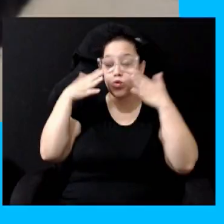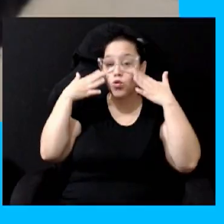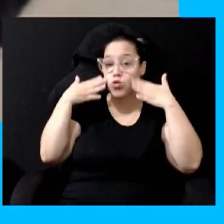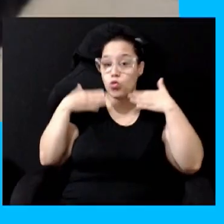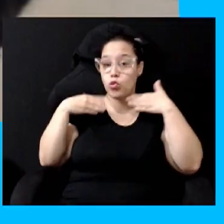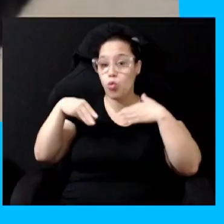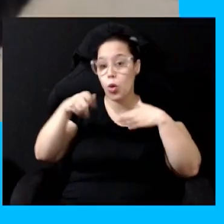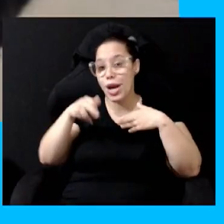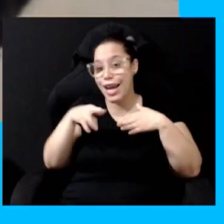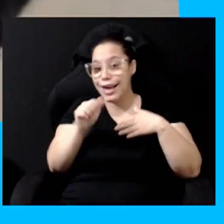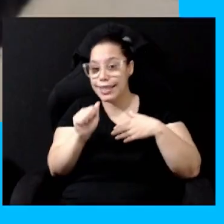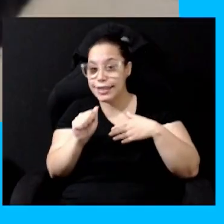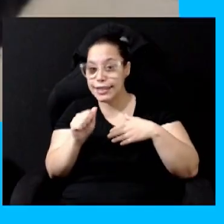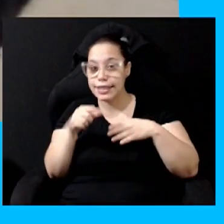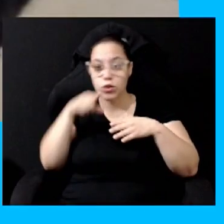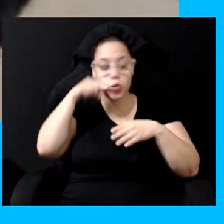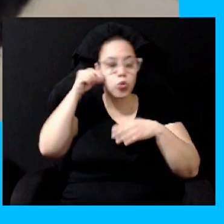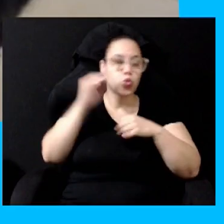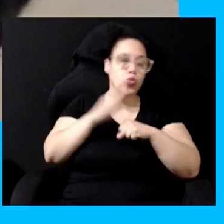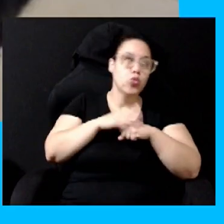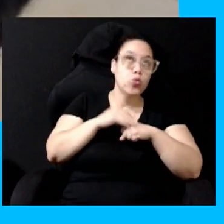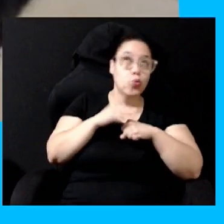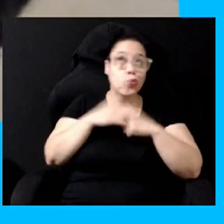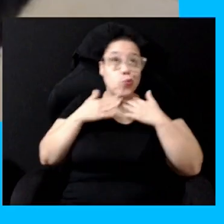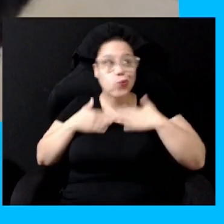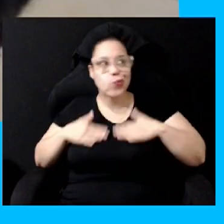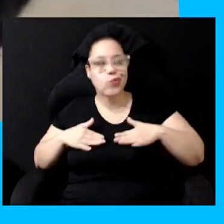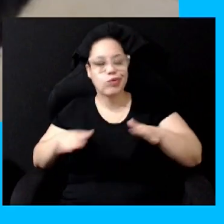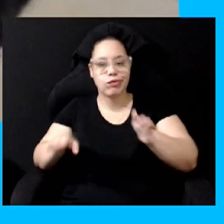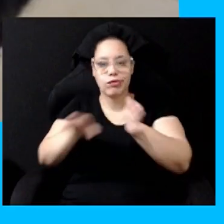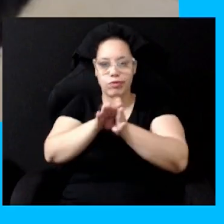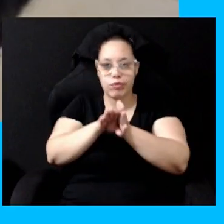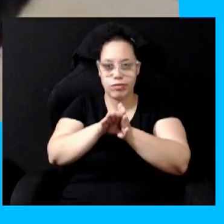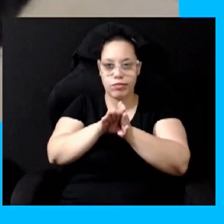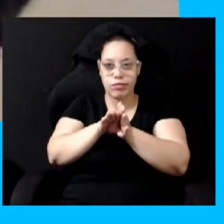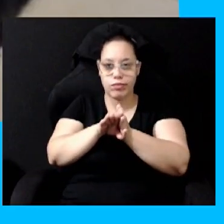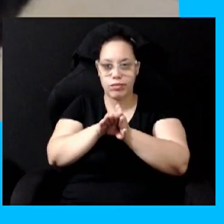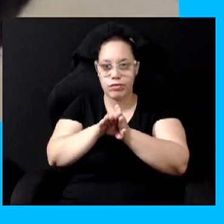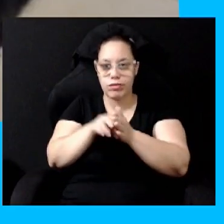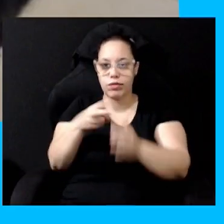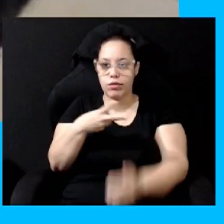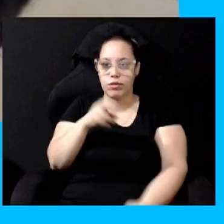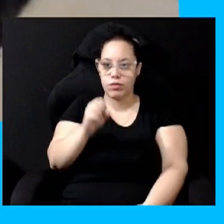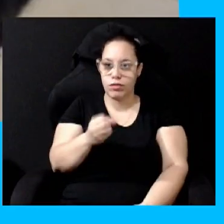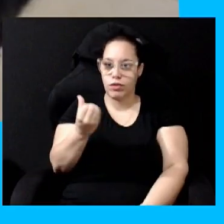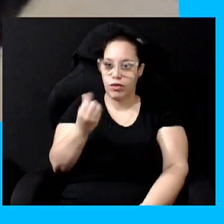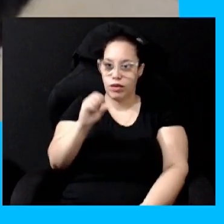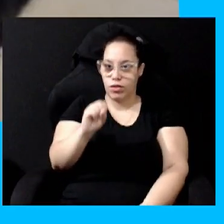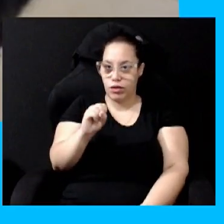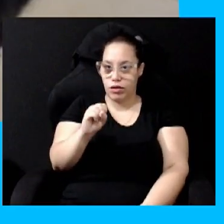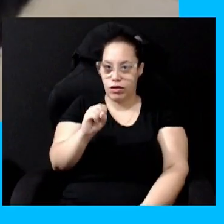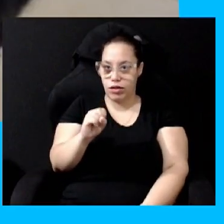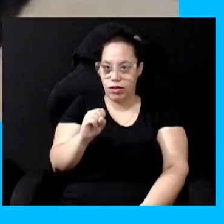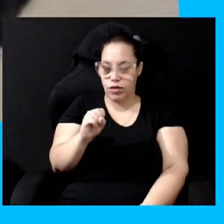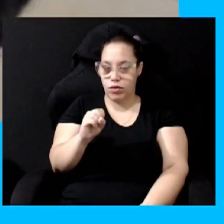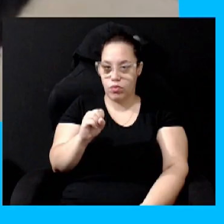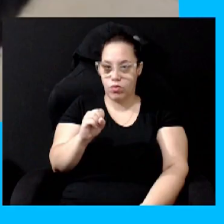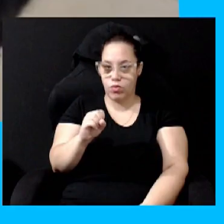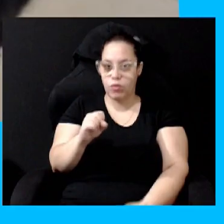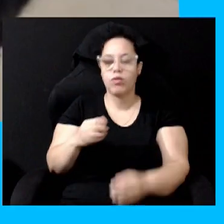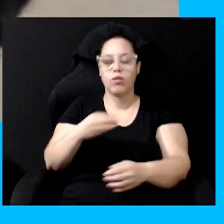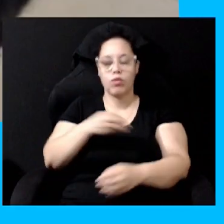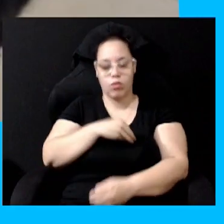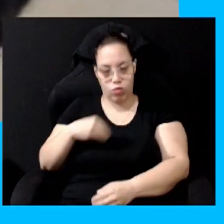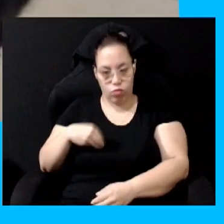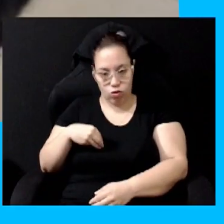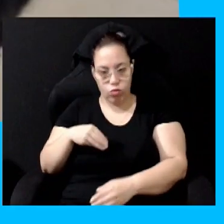uma gata calma e dócil que deu entrada no DPBEA em 2018. Ela já passou por exames e